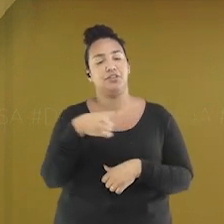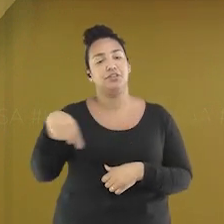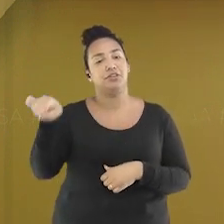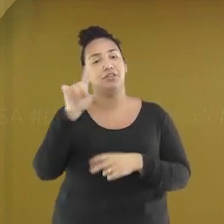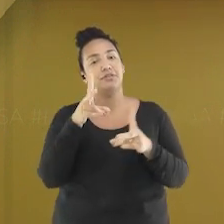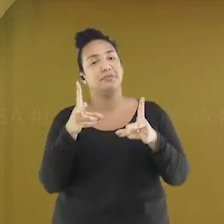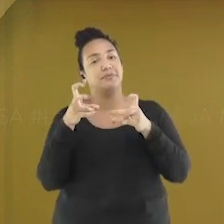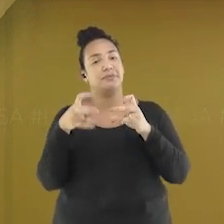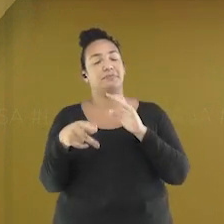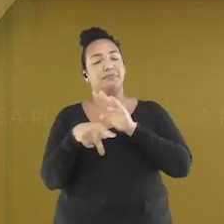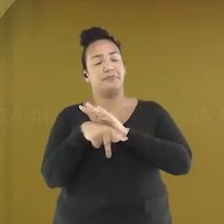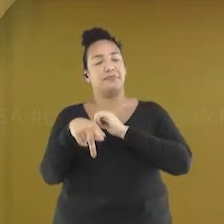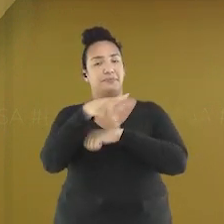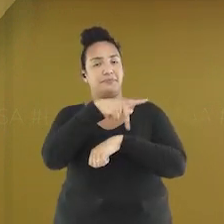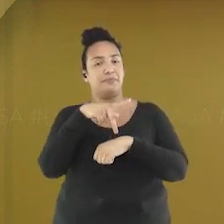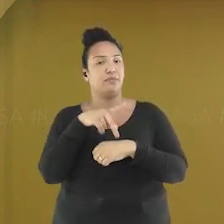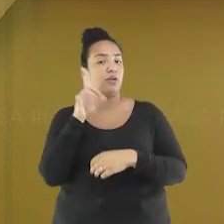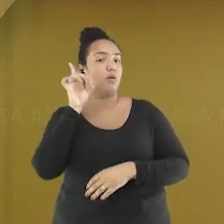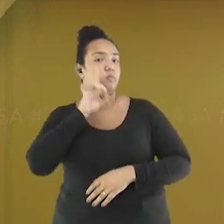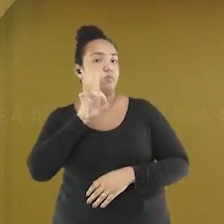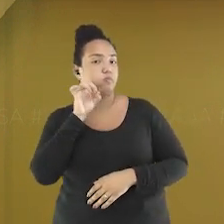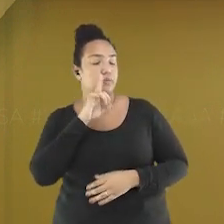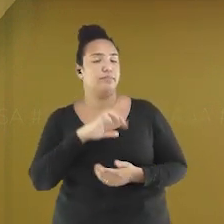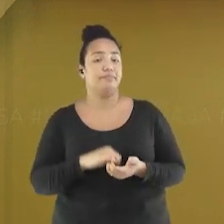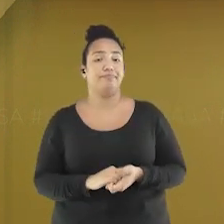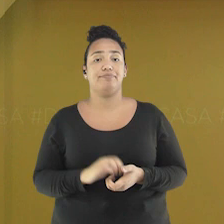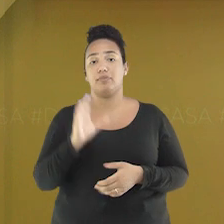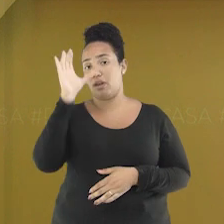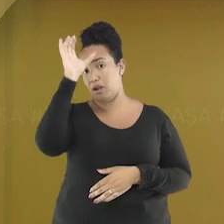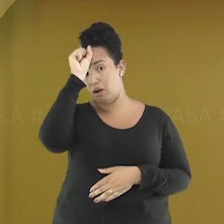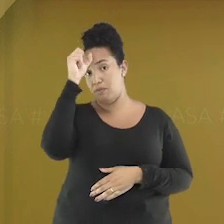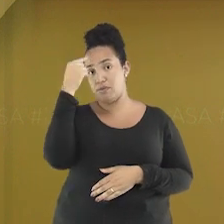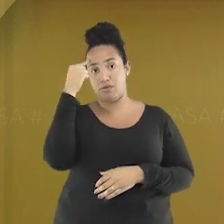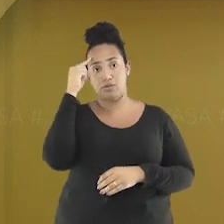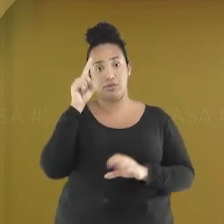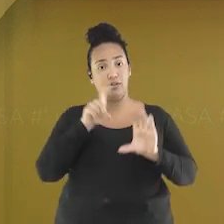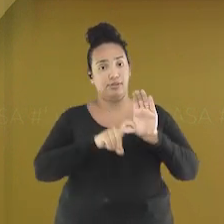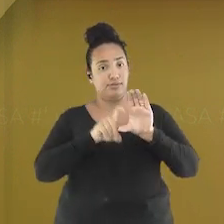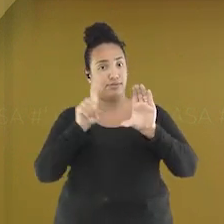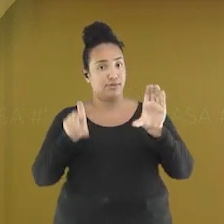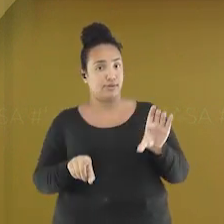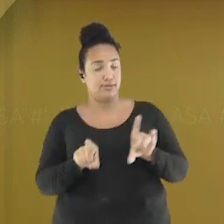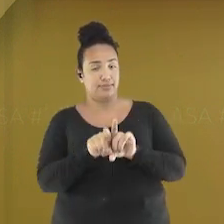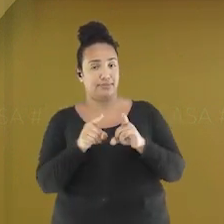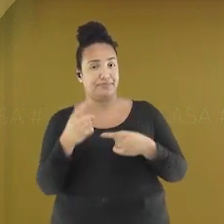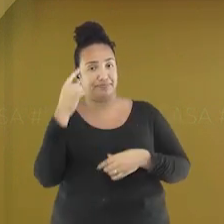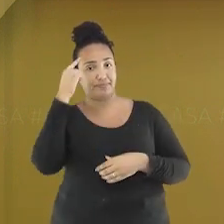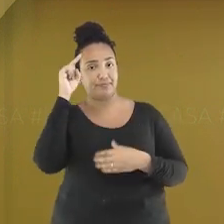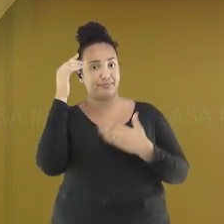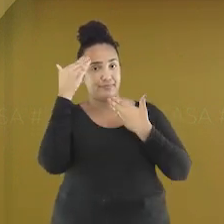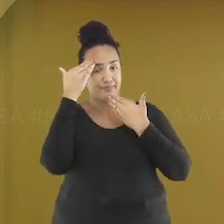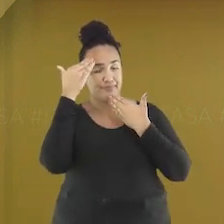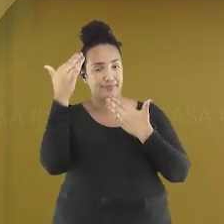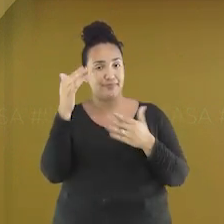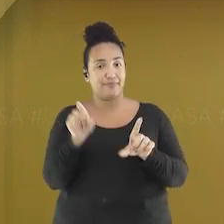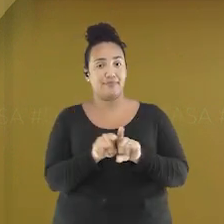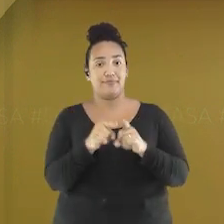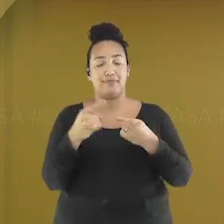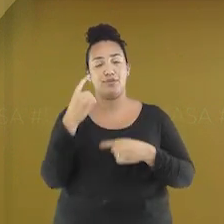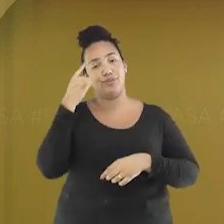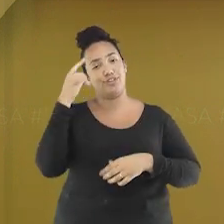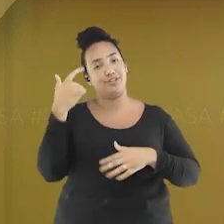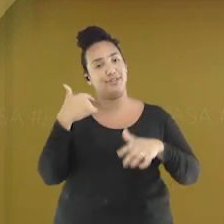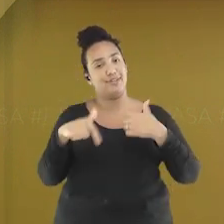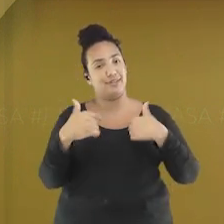sobre feriados observados nos Estados Unidos. Vimos o Independence Day, Thanksgiving, Martin Luther King